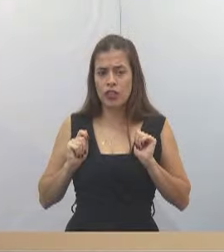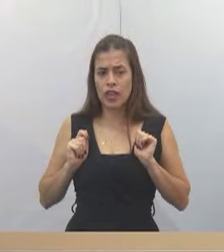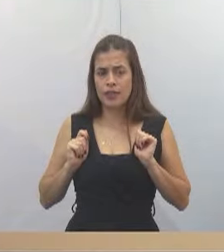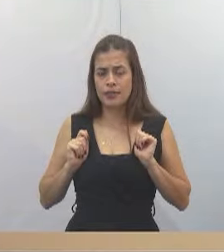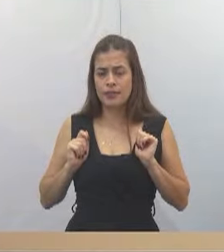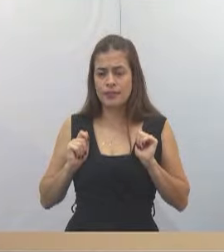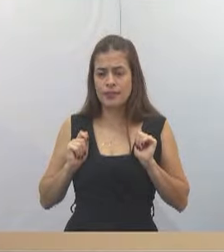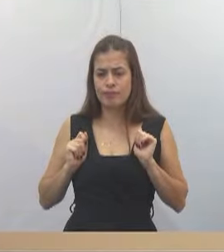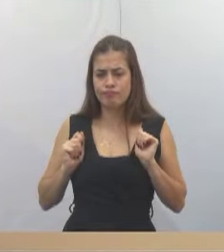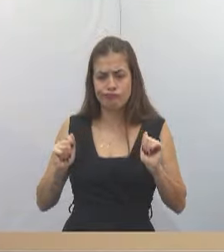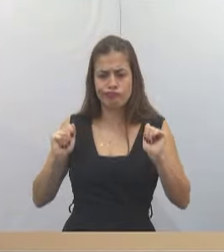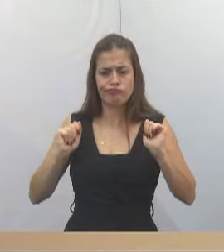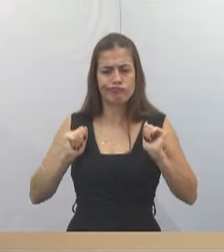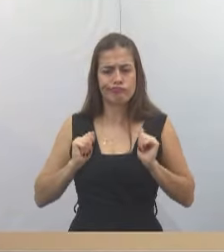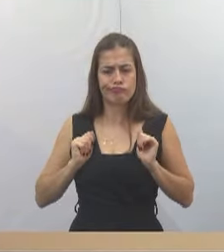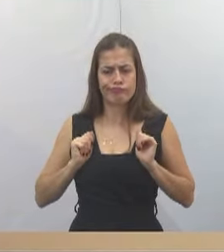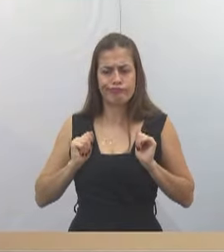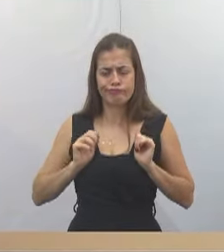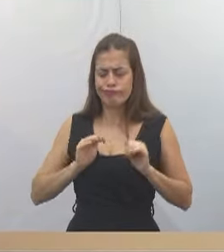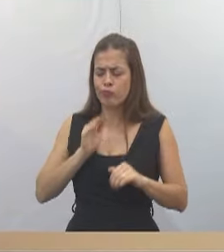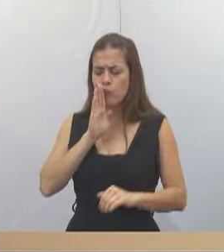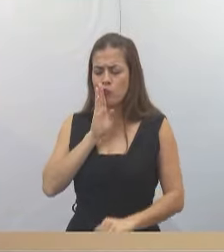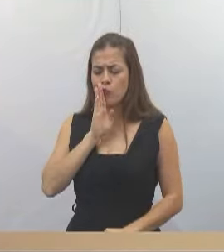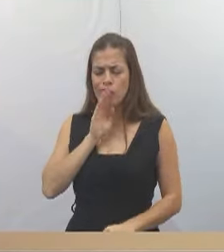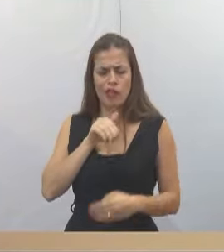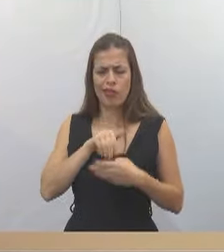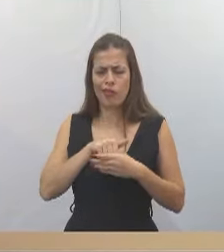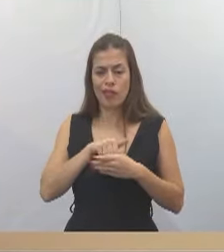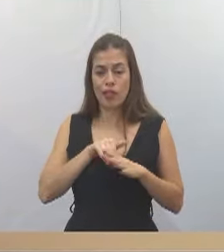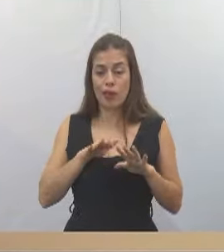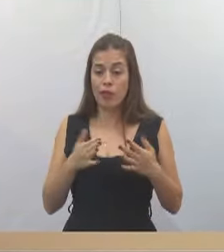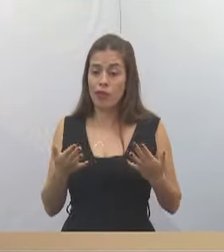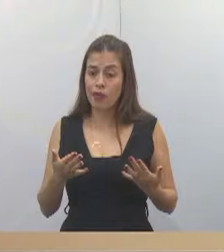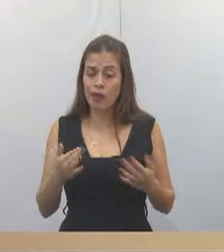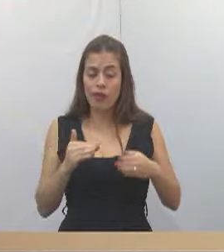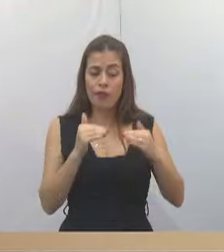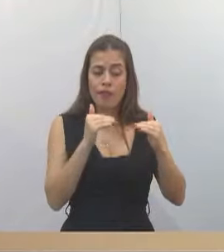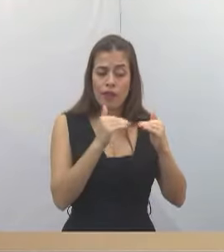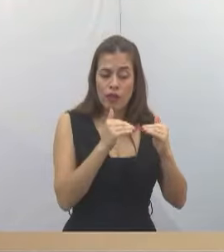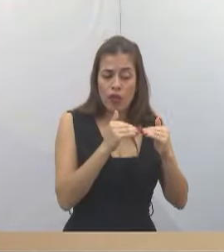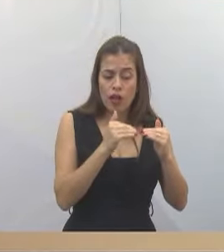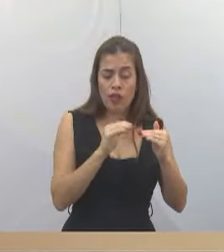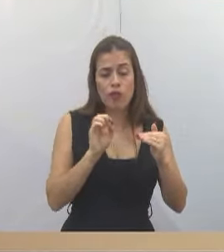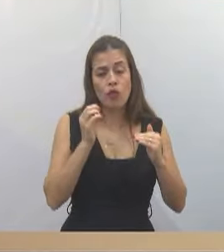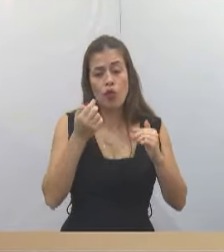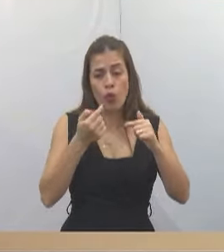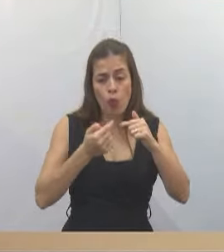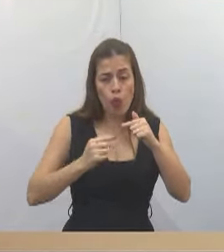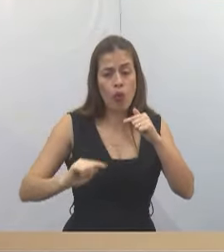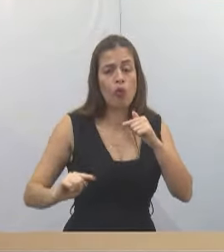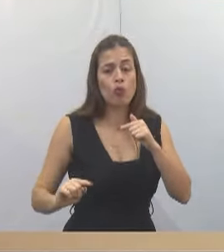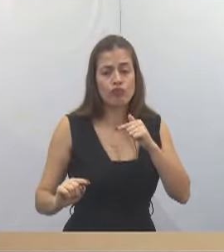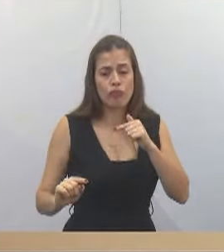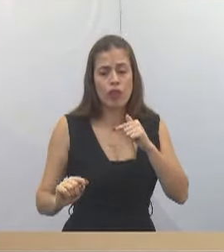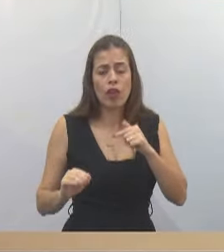agora, favorável ou contrário, estarei votando por algum motivo.